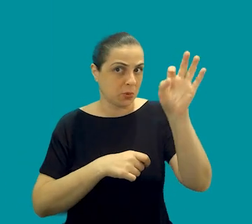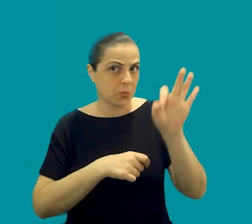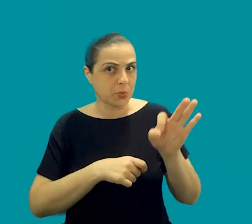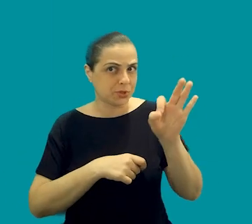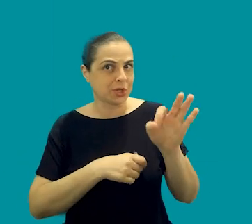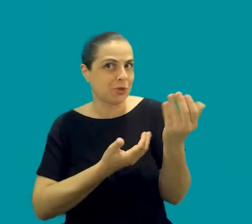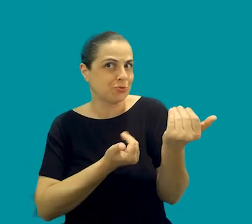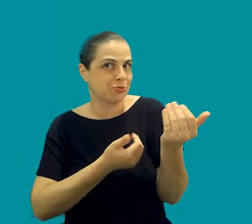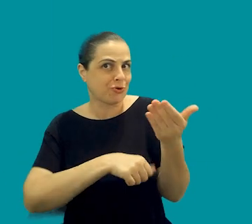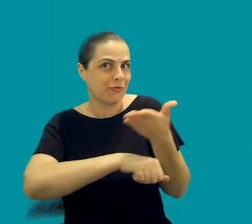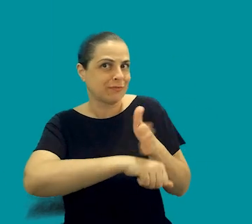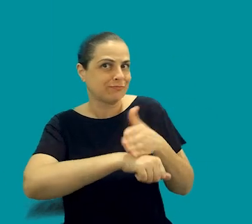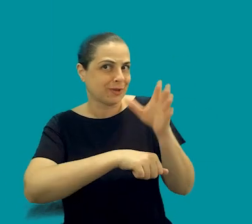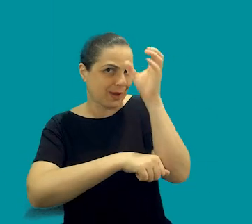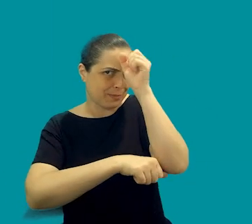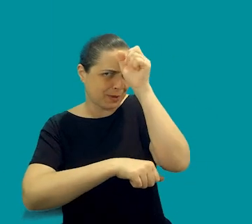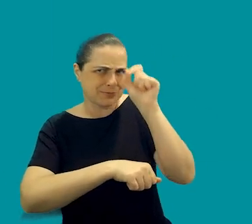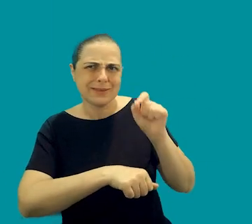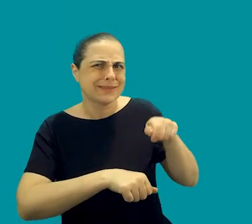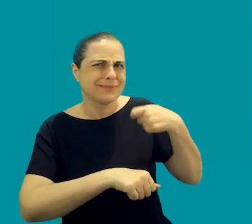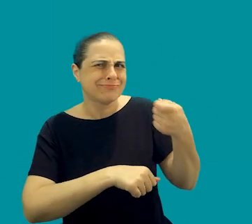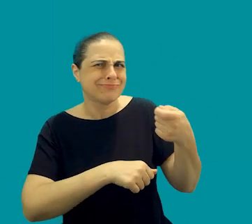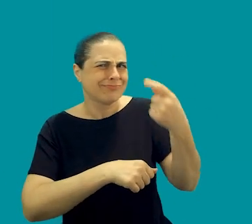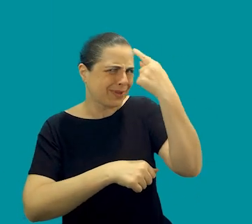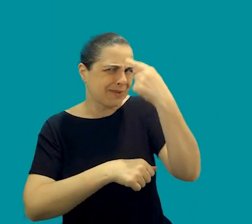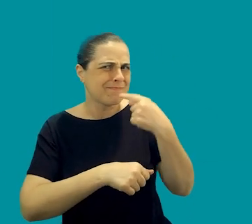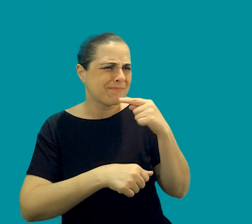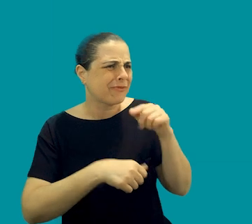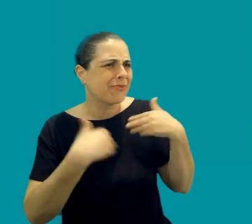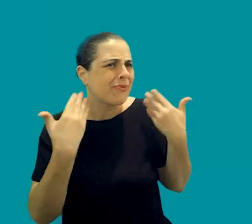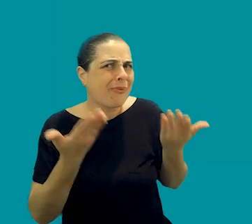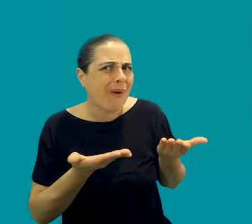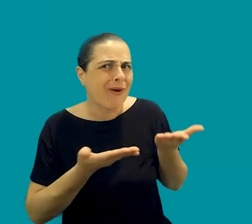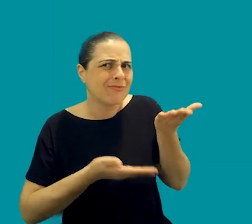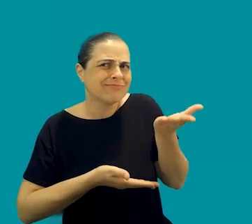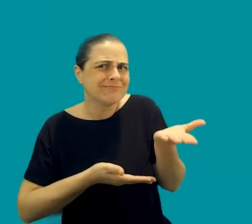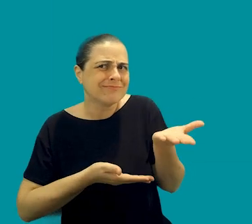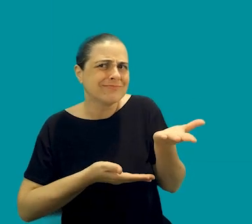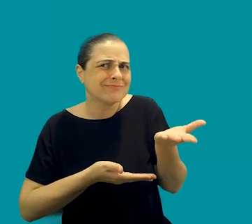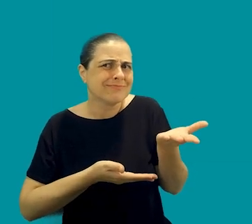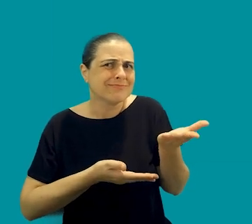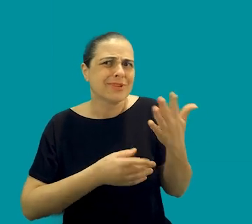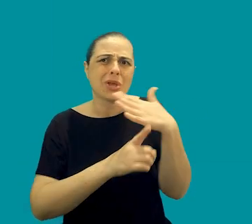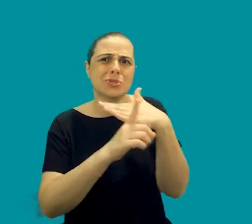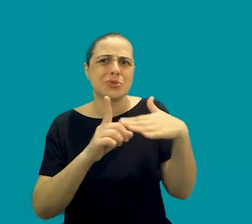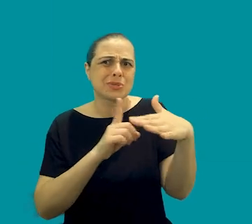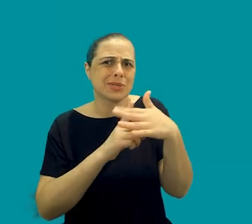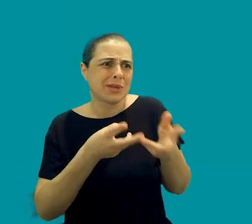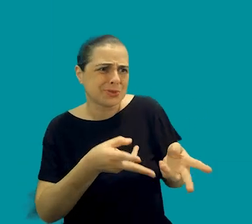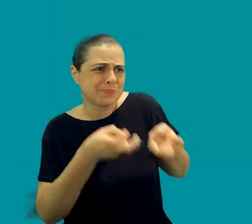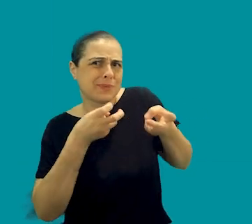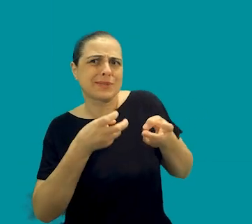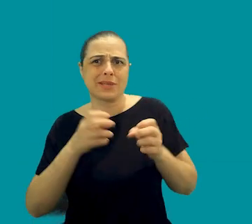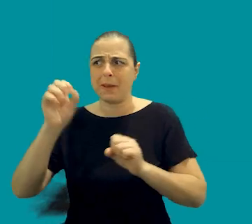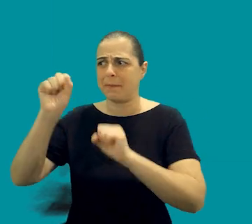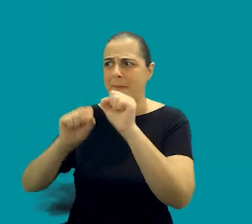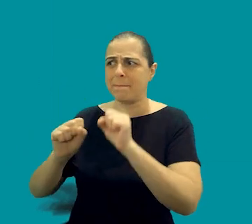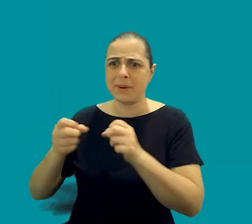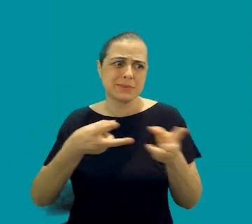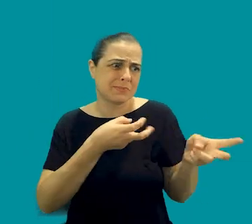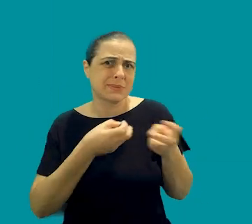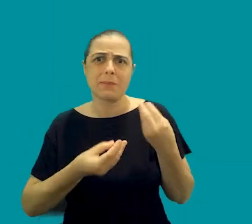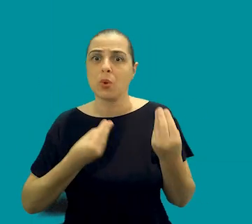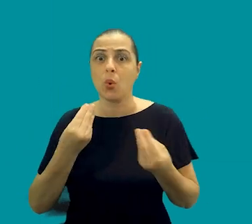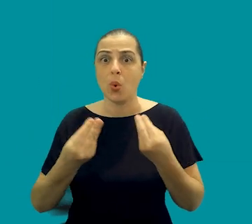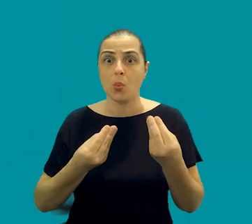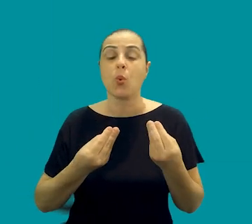aí entra muito a questão de como é visto esse aprendiz. Quem que é esse aprendiz? E como é que esse aprendiz é visto até pela sociedade civil, pelos empregadores? Em